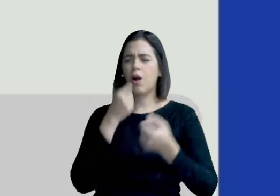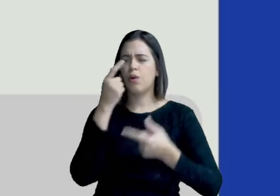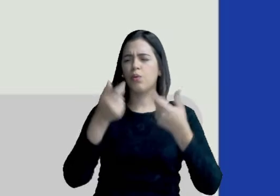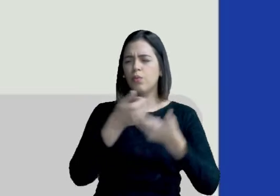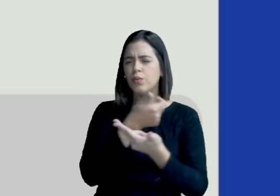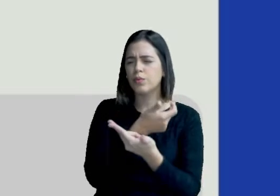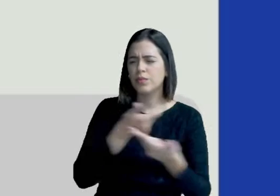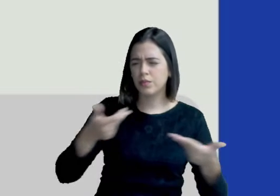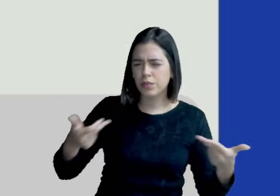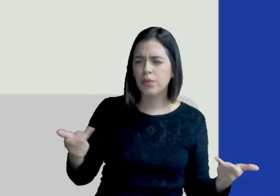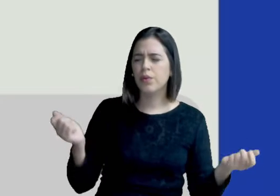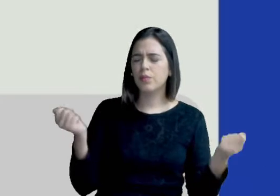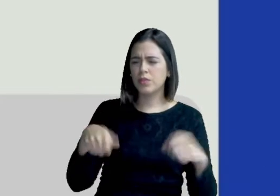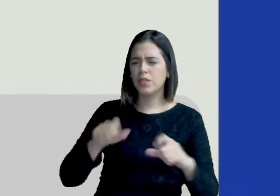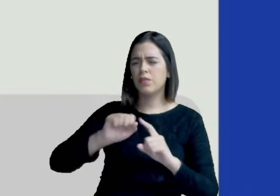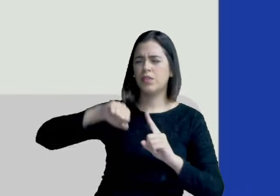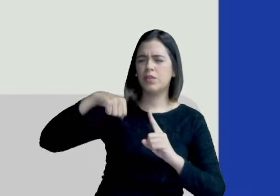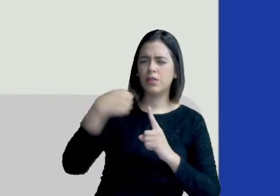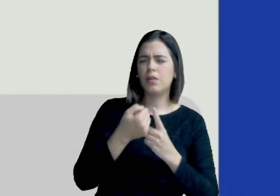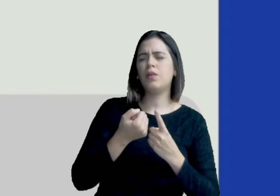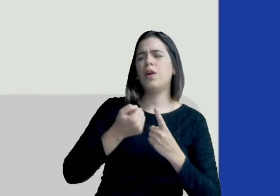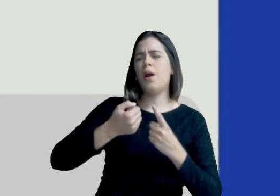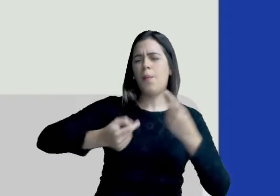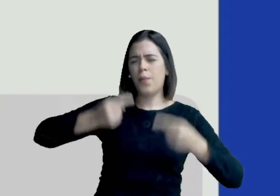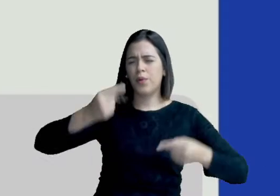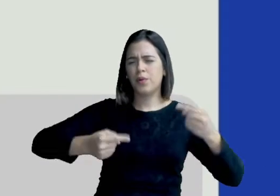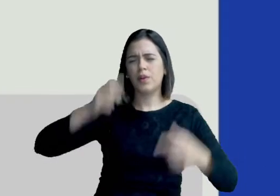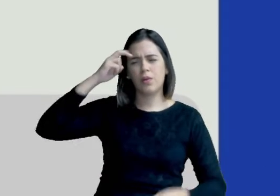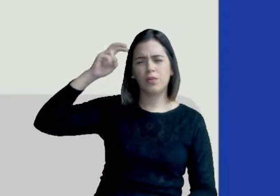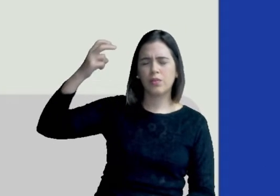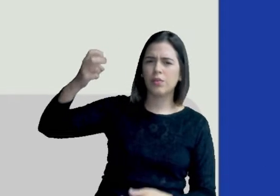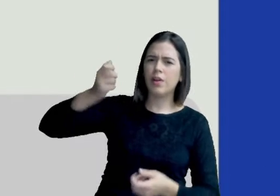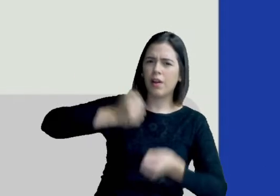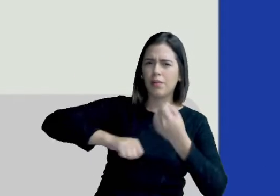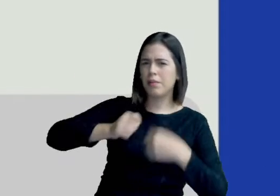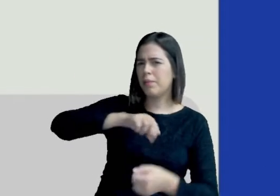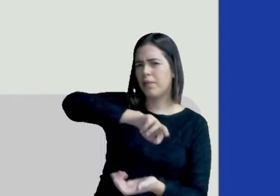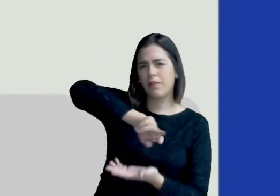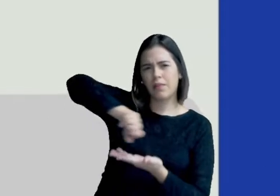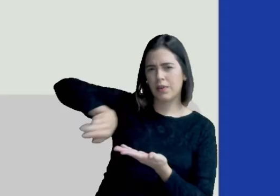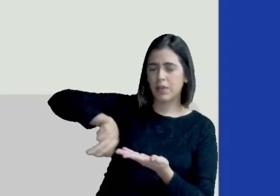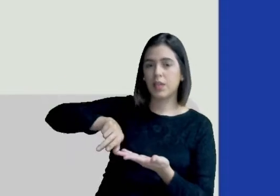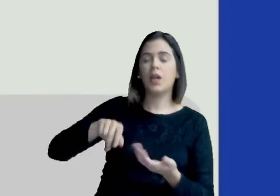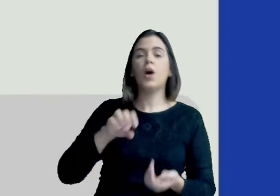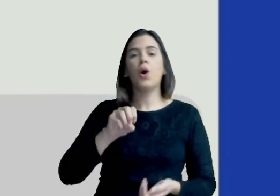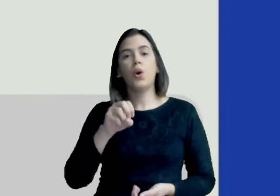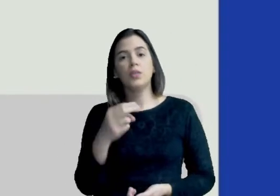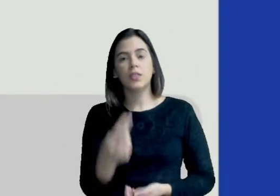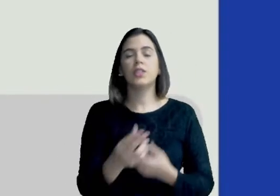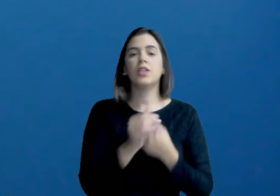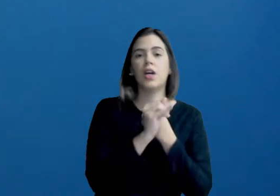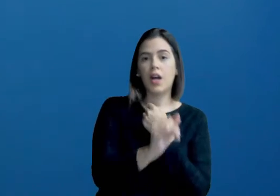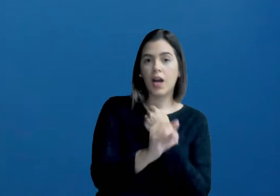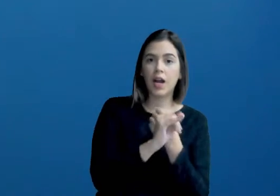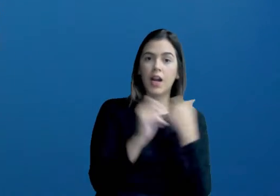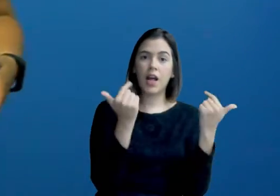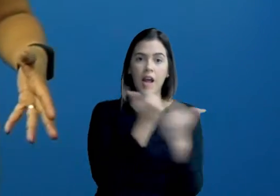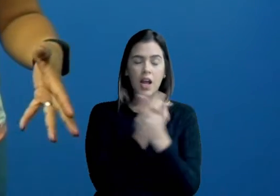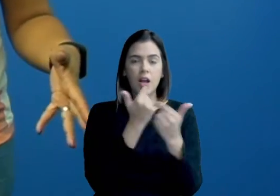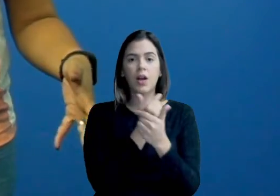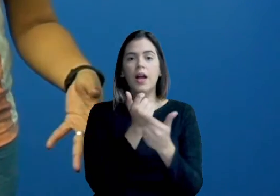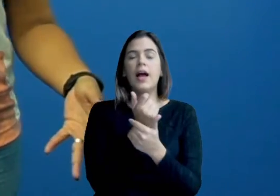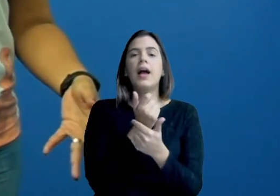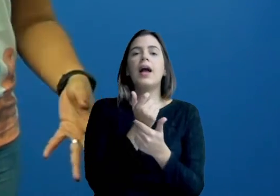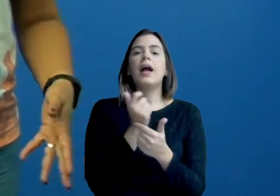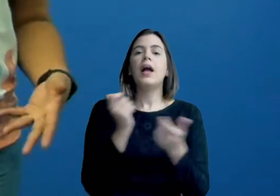aspectos, seja da sociedade, política, cultura, economia, etc. Ou seja, a crônica humorística, ela não